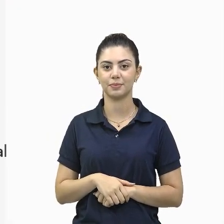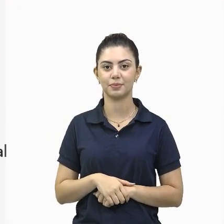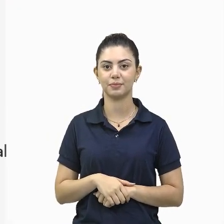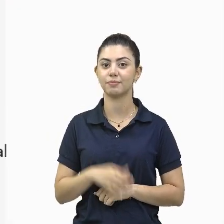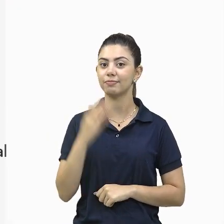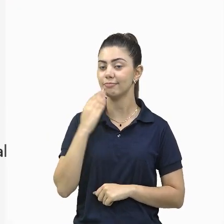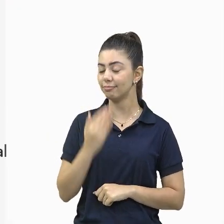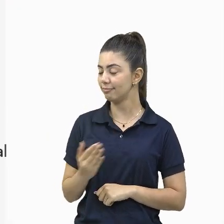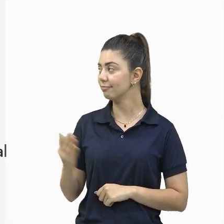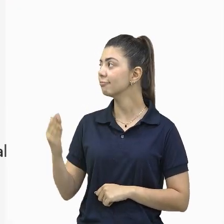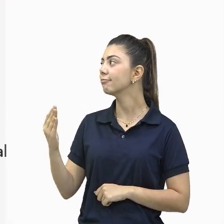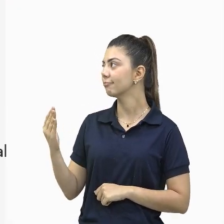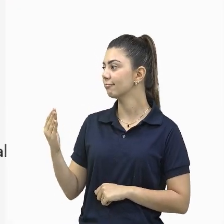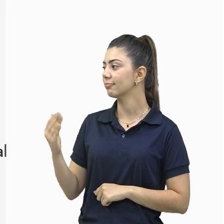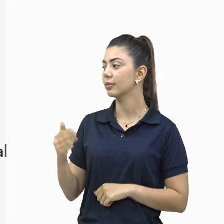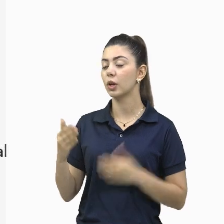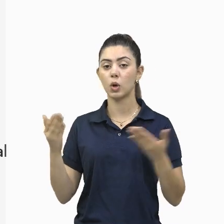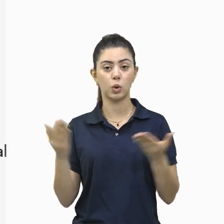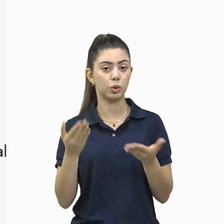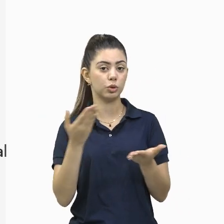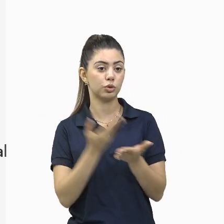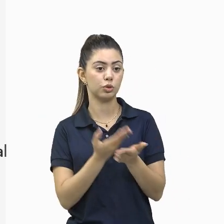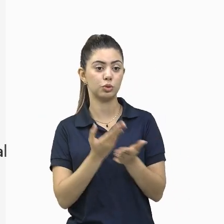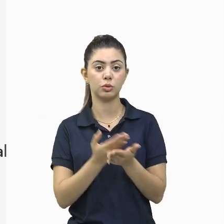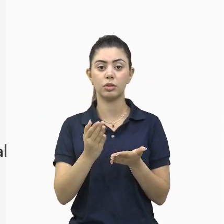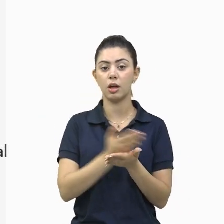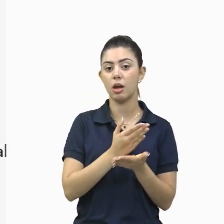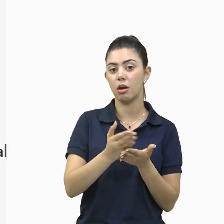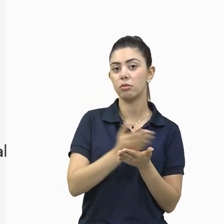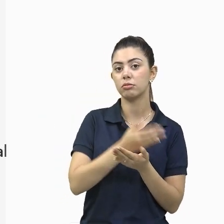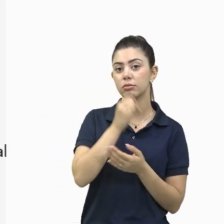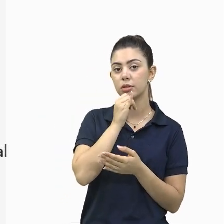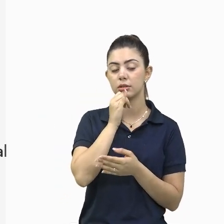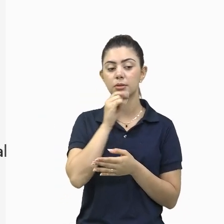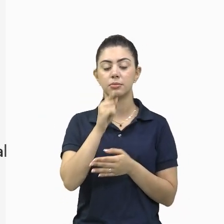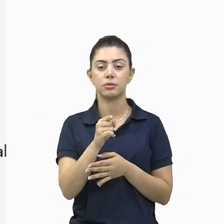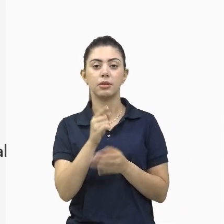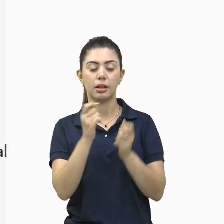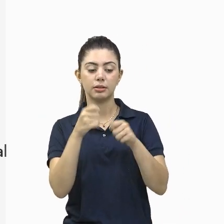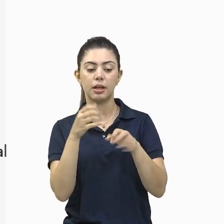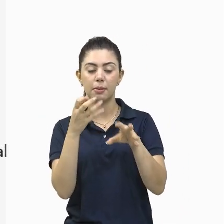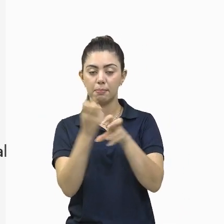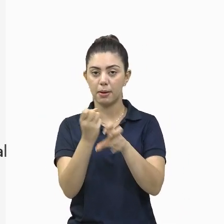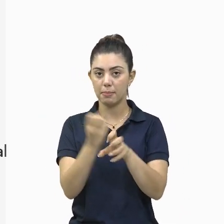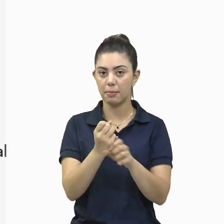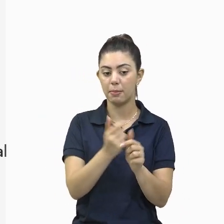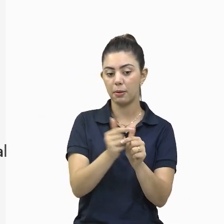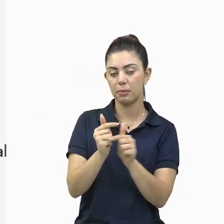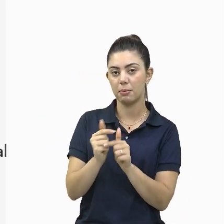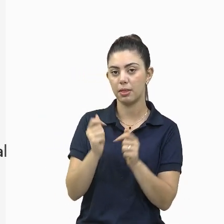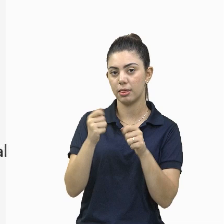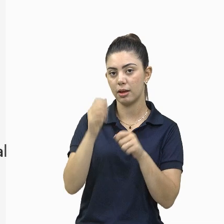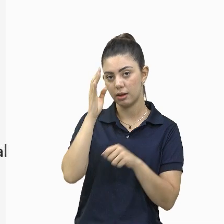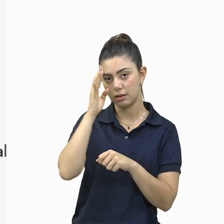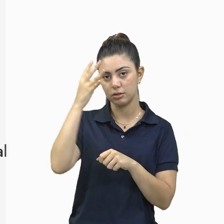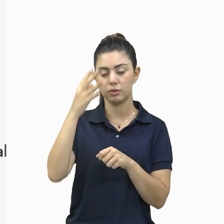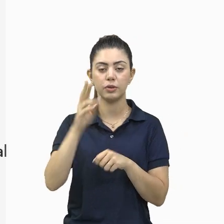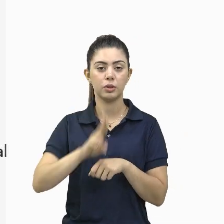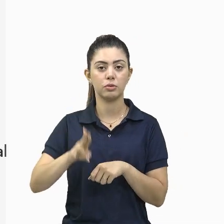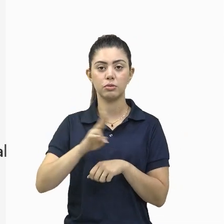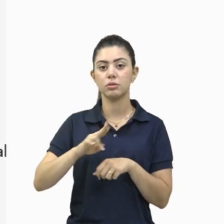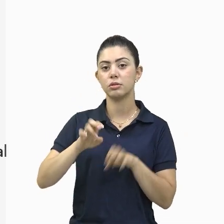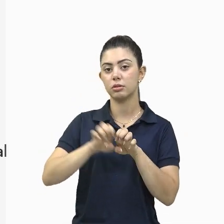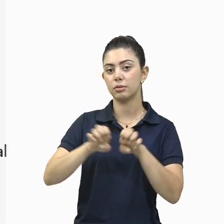A seguir, veremos alguns exemplos de problemas que podem ser resolvidos utilizando